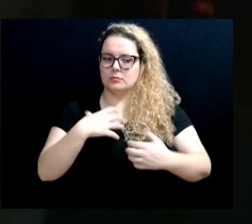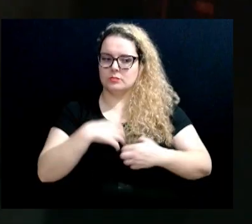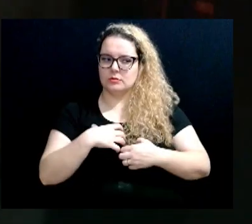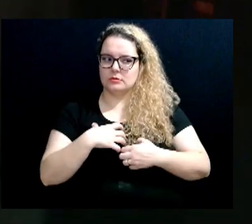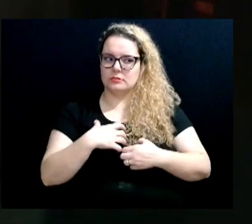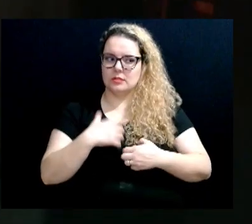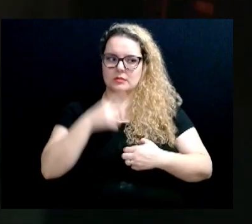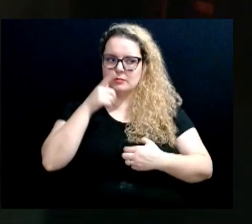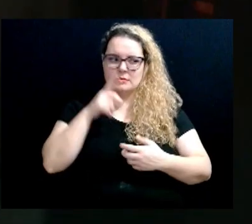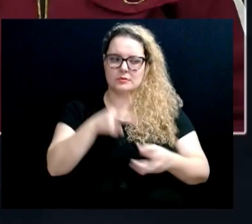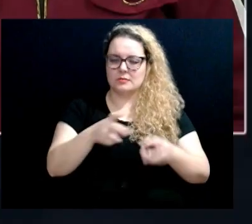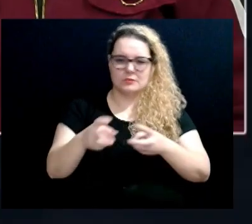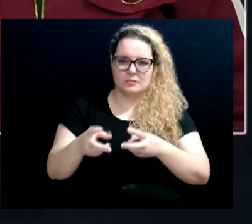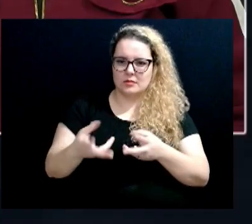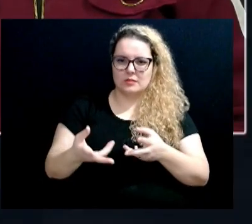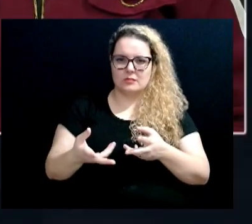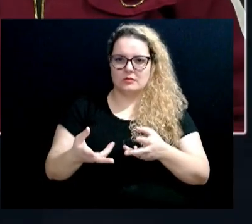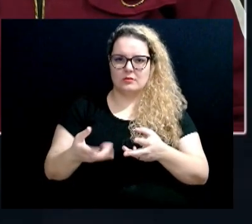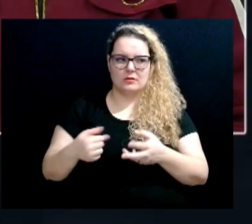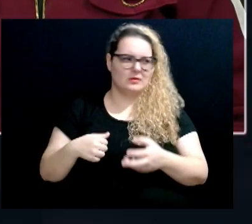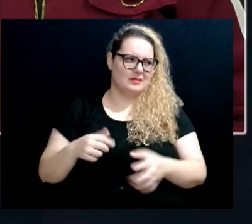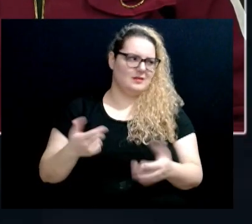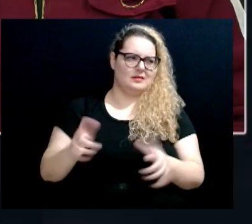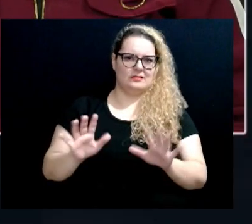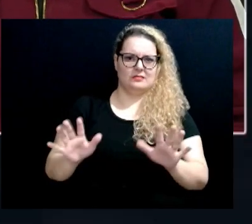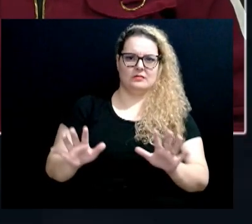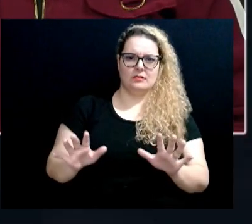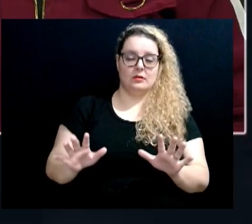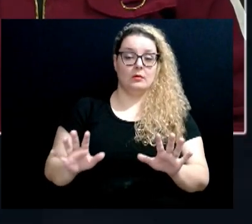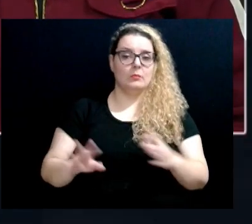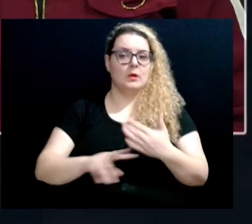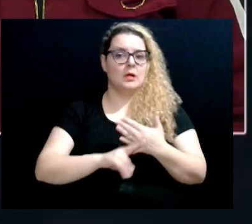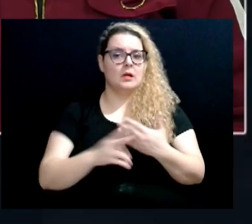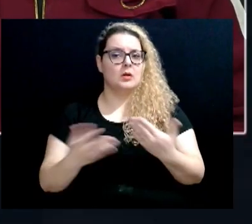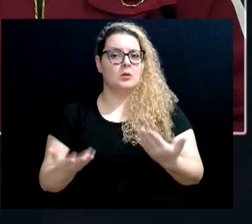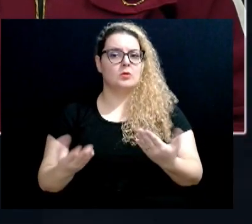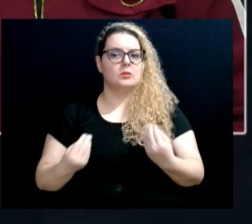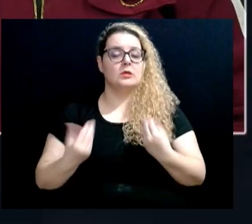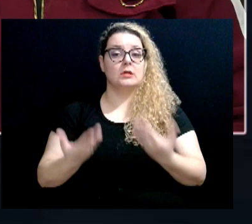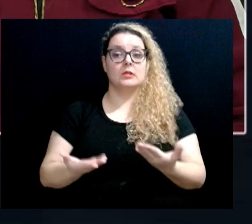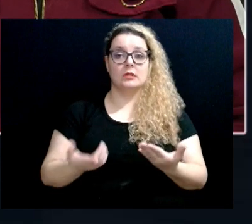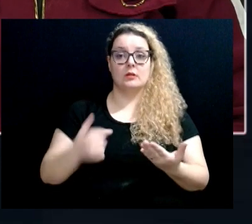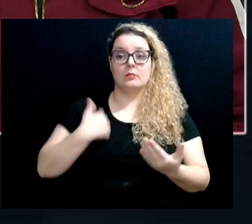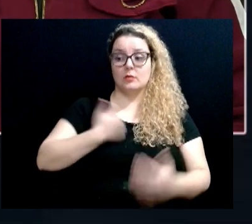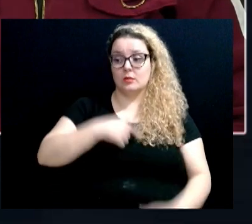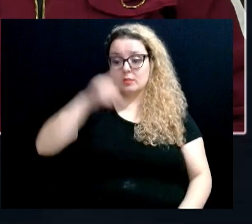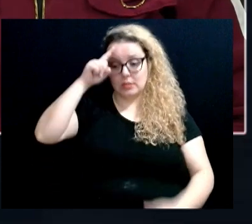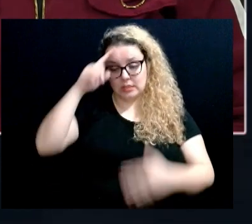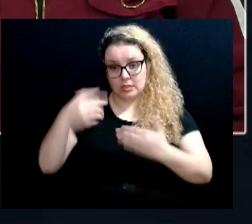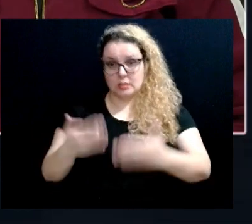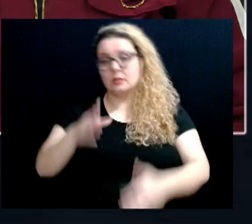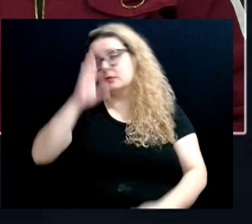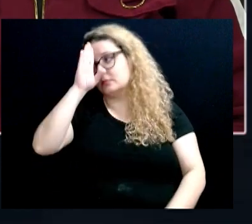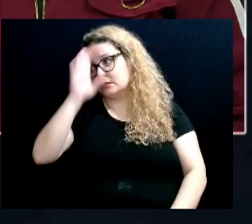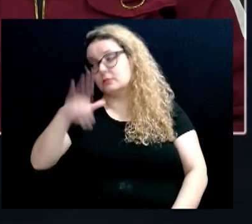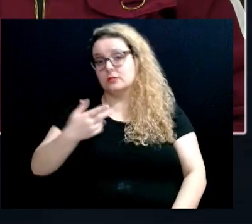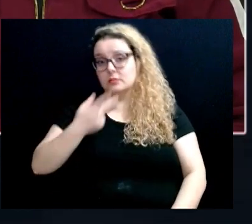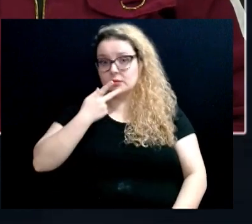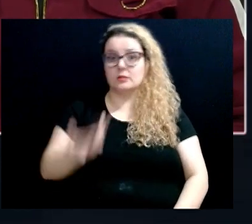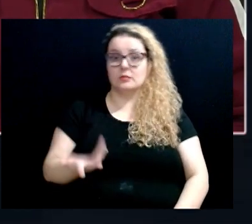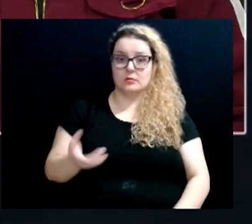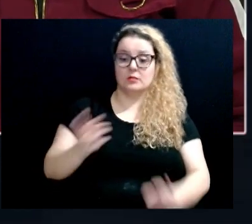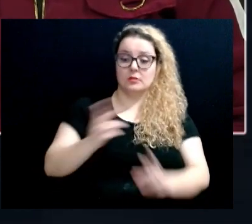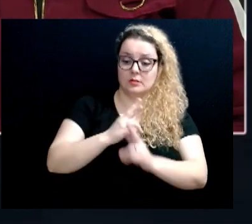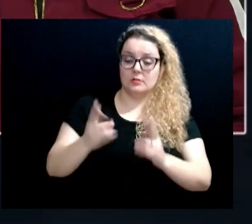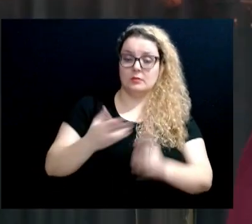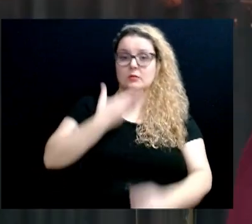ou a gente fala, não, eu não tenho, quais as consequências que ela traz para o nosso dia a dia, e principalmente quando a gente fala das relações entre pais e